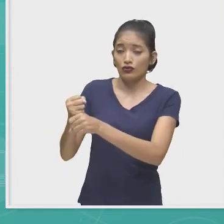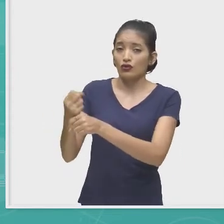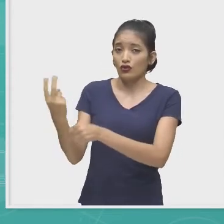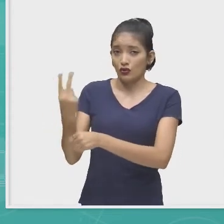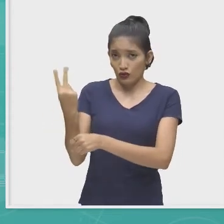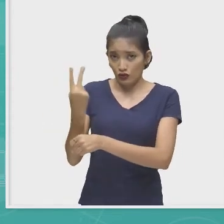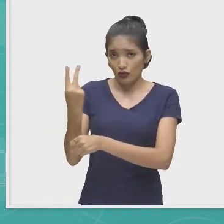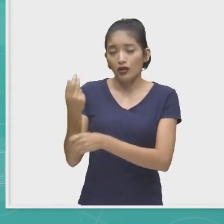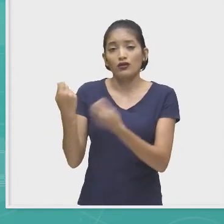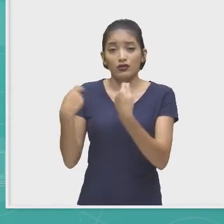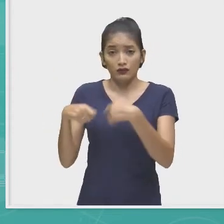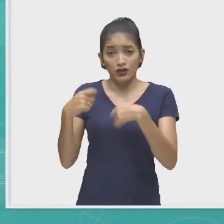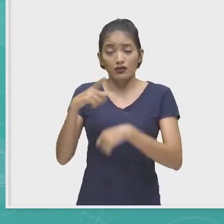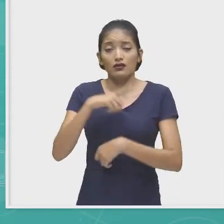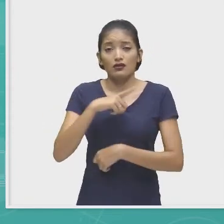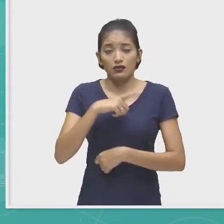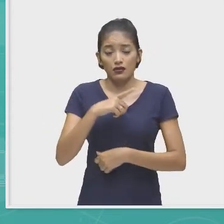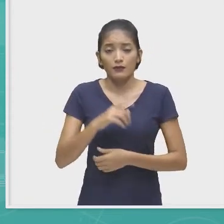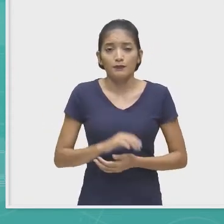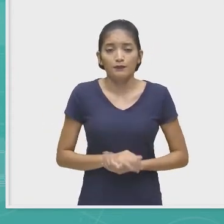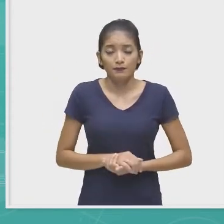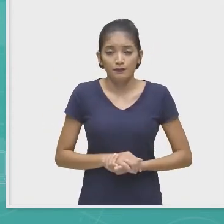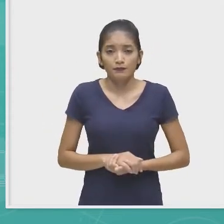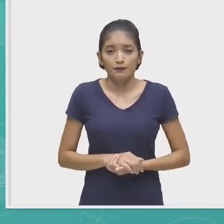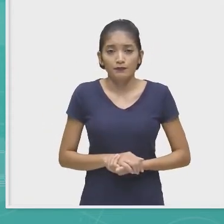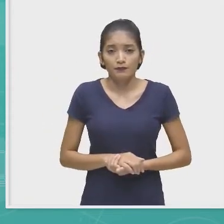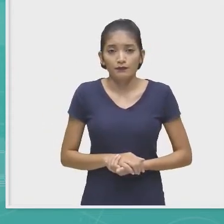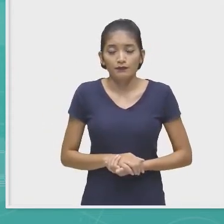que eu tenho que possuir? É só